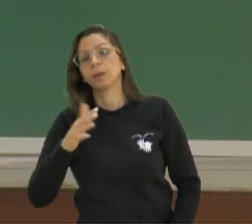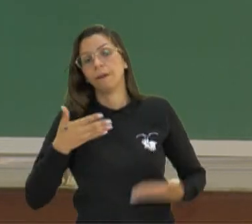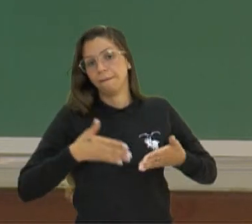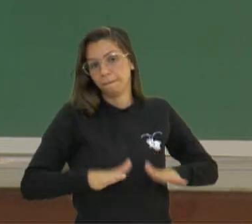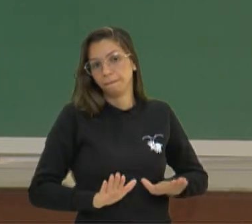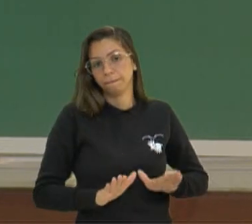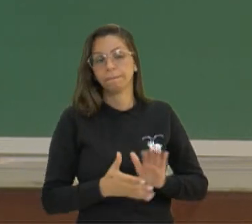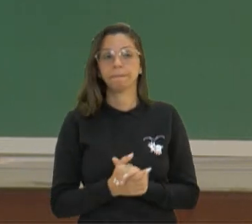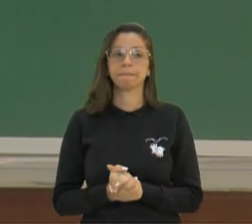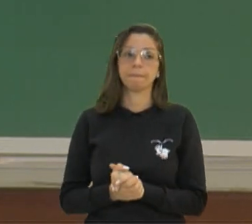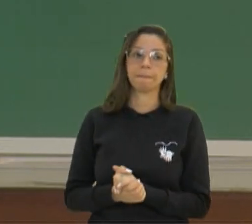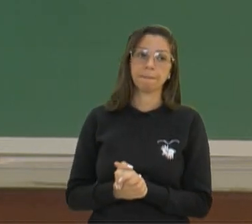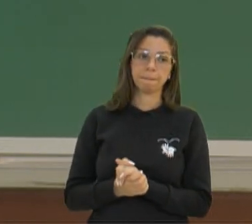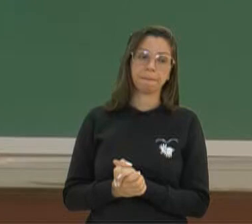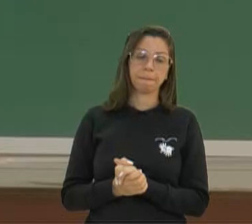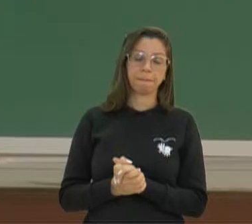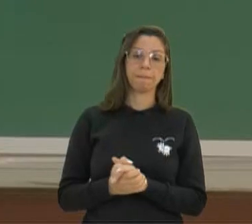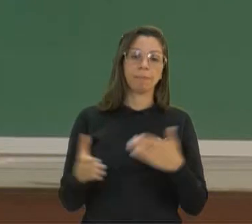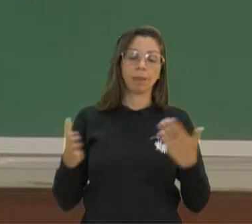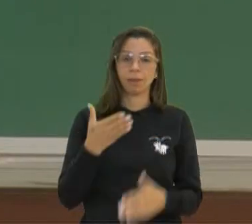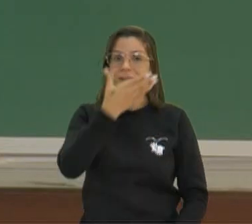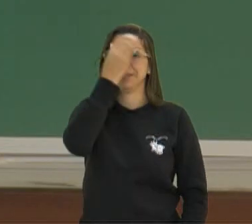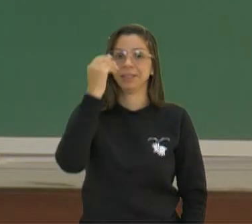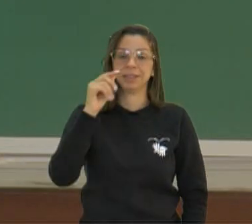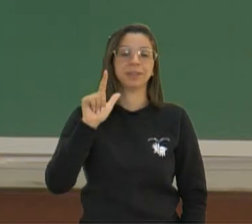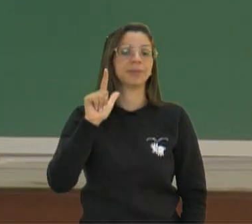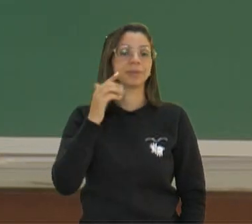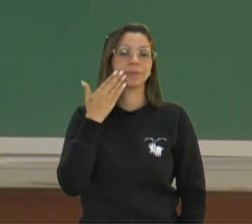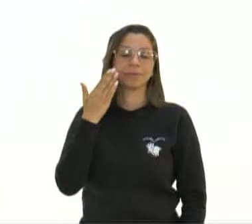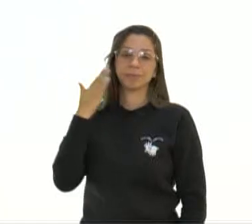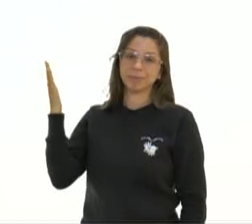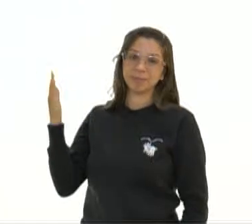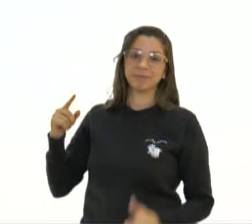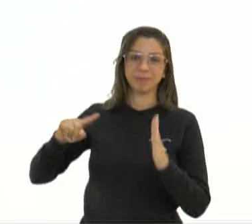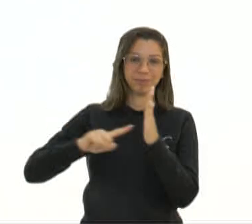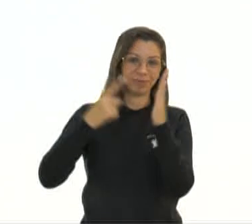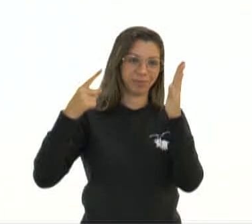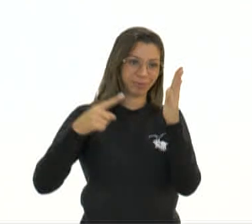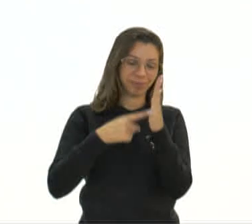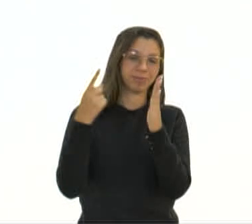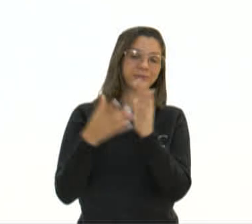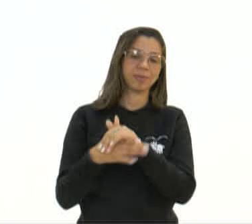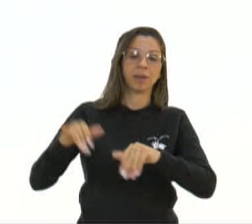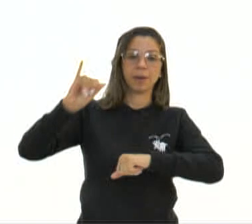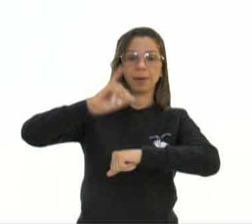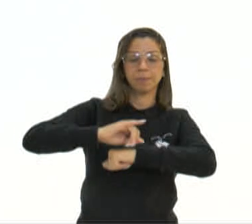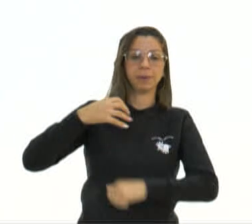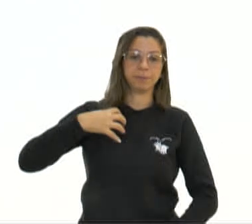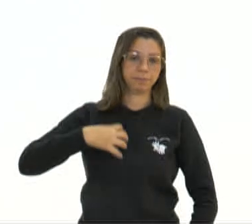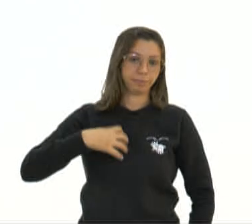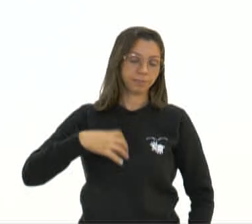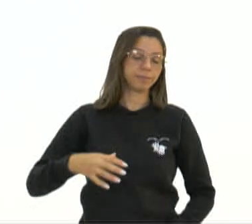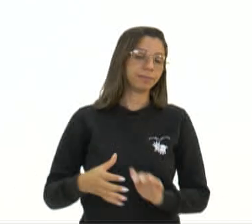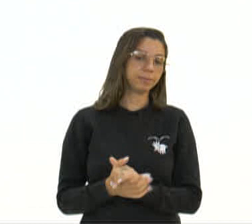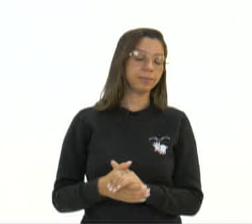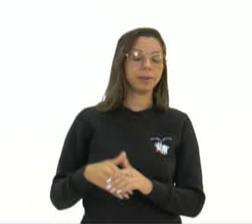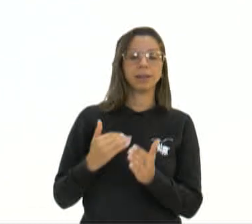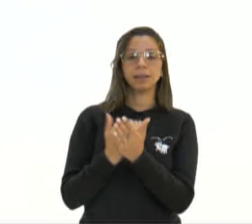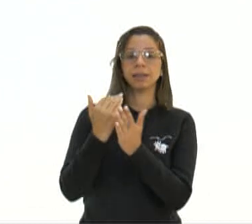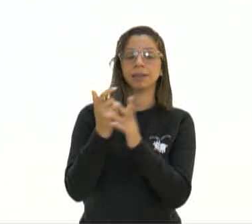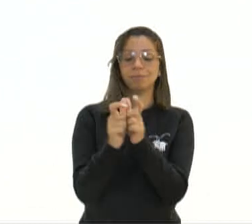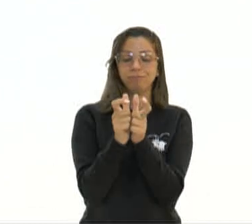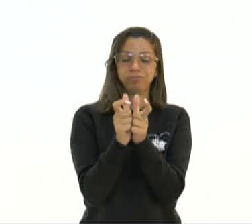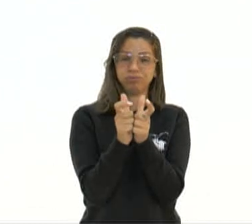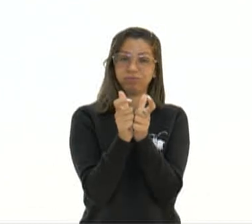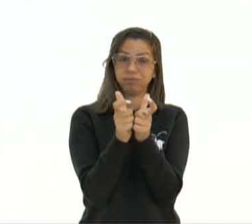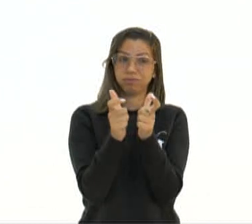Não é Santiago, desculpa, tenho esquecido nossos irmãos aqui, Buenos Aires, né? Capital da Argentina, que é a maior cidade da